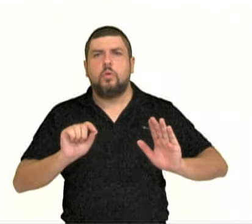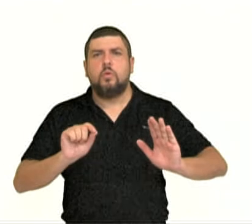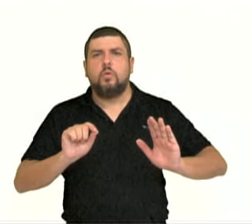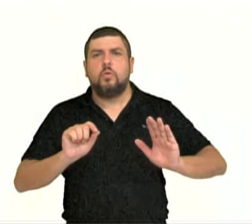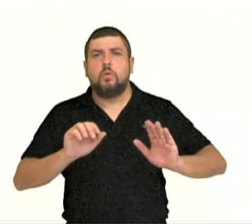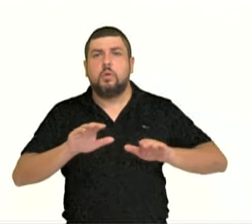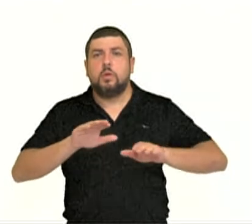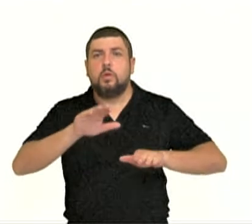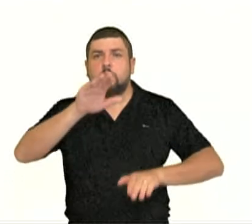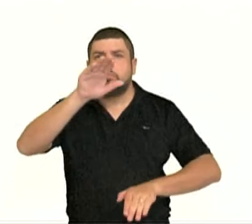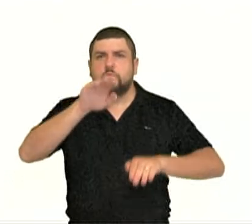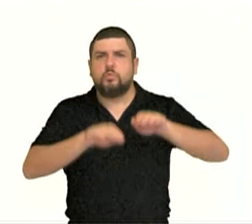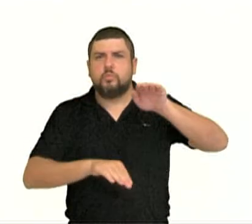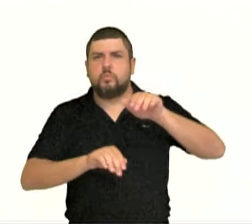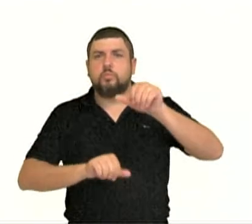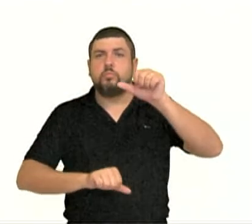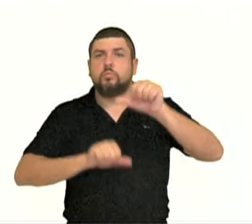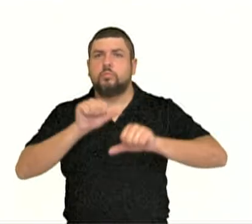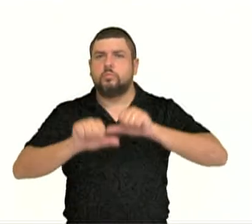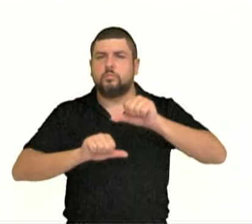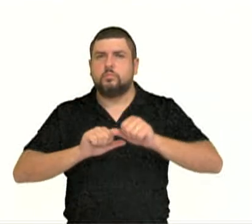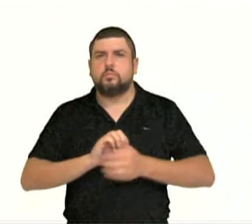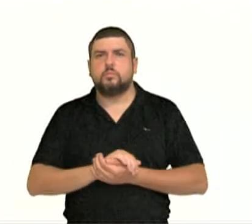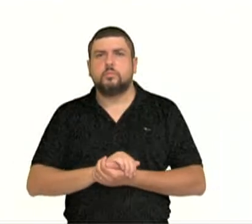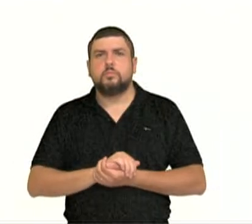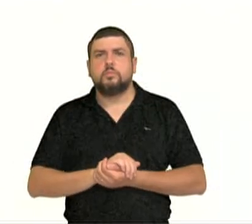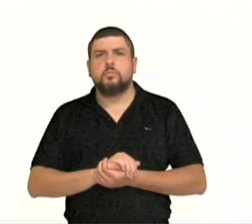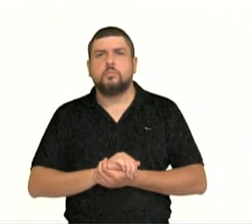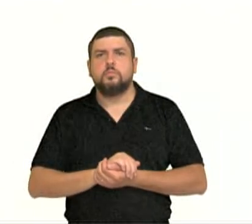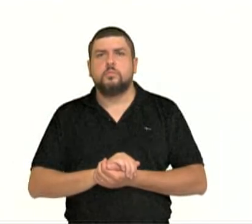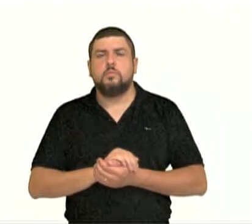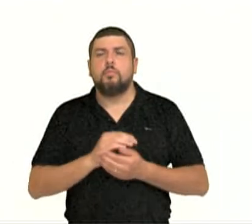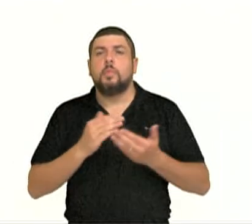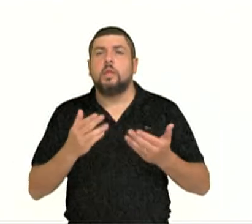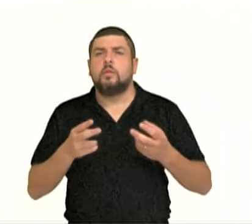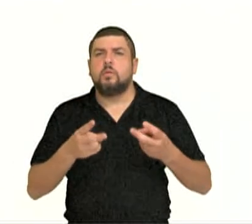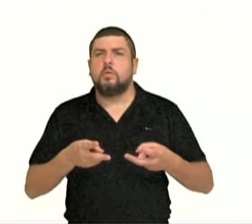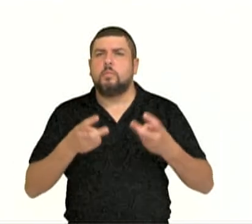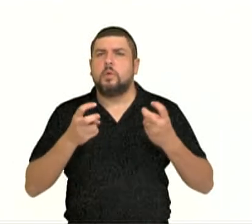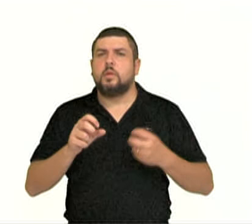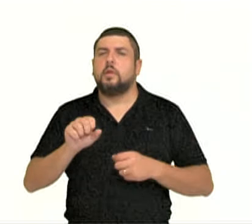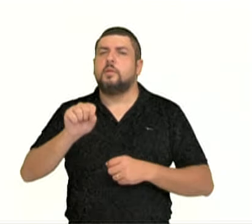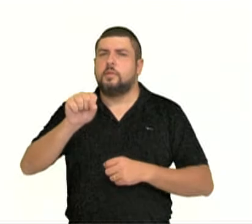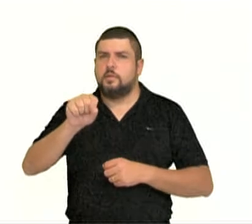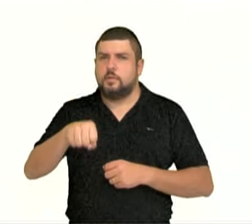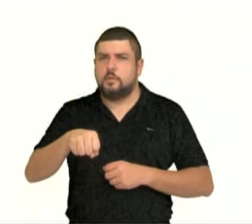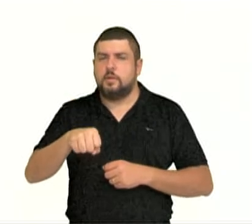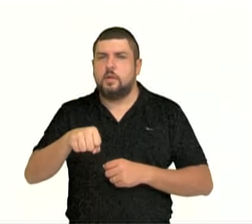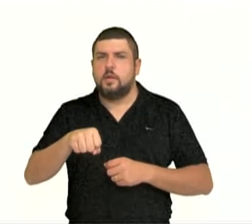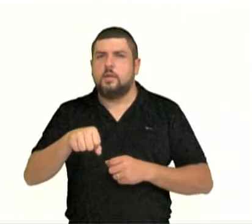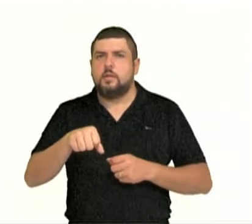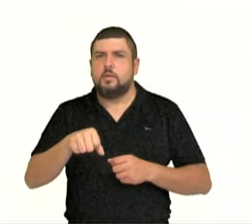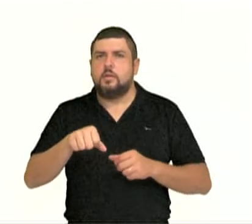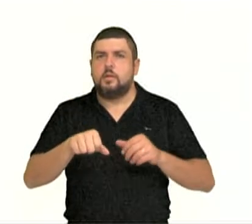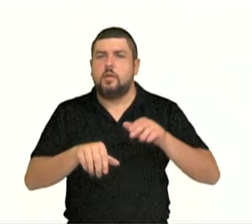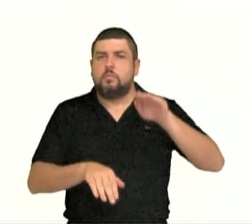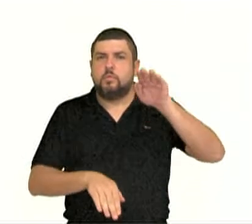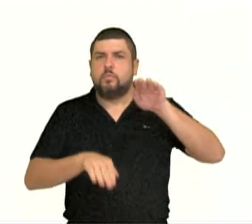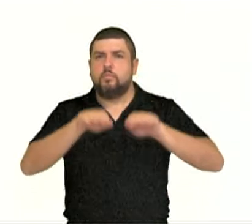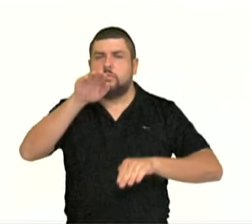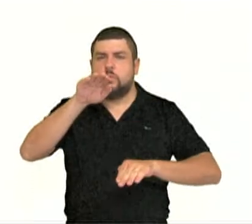corpo. Então, com essa linha de raciocínio, a gente percebe que sim, a quantidade de movimento ou impulso,